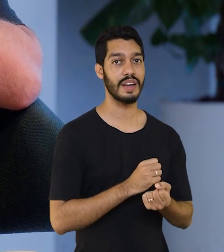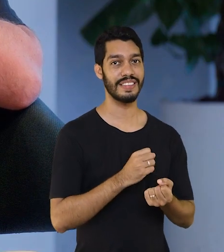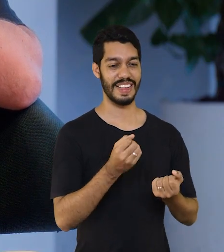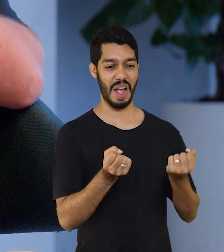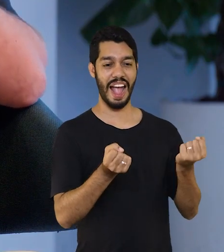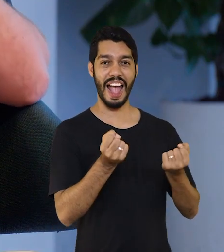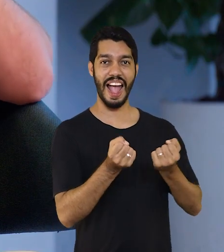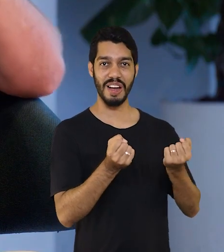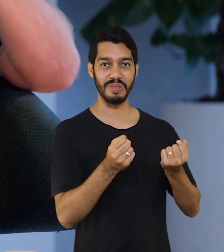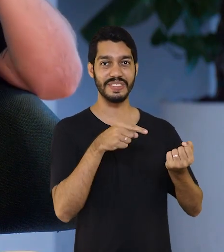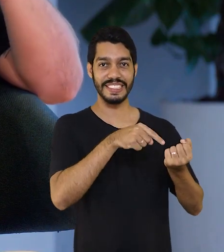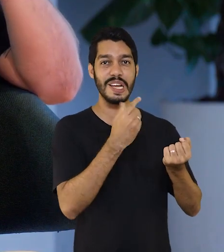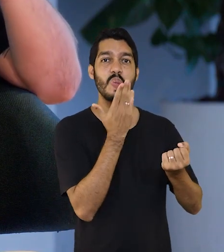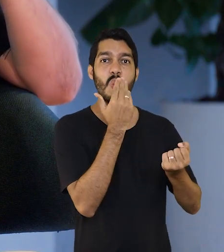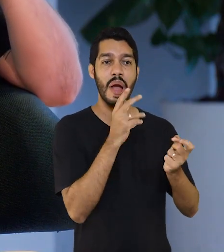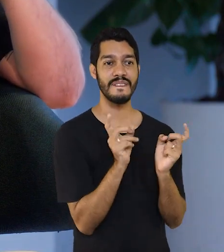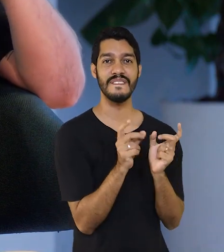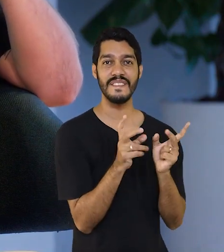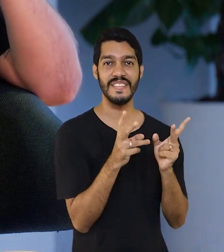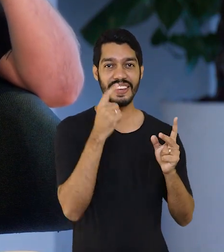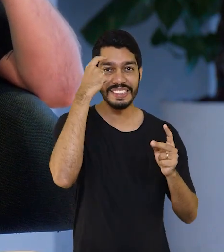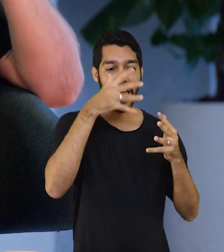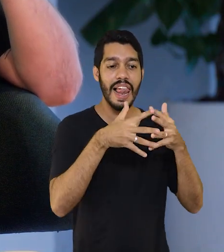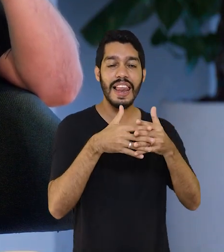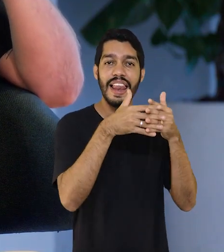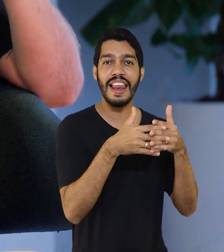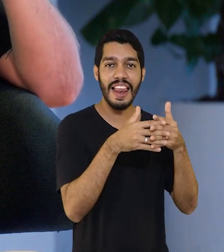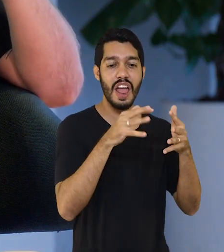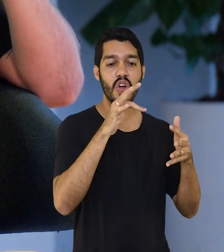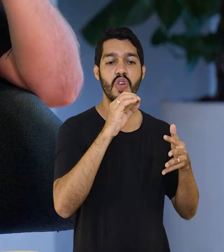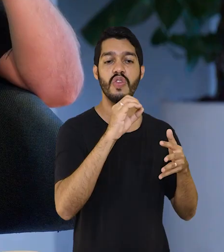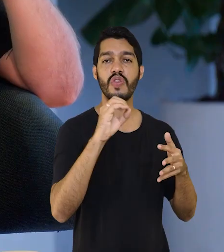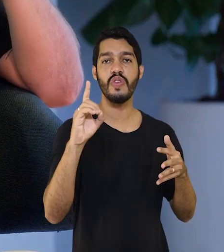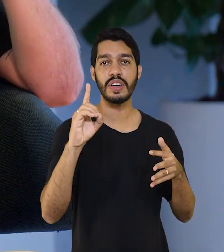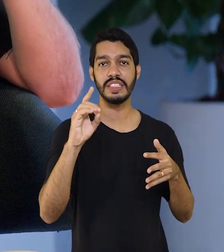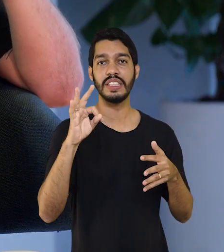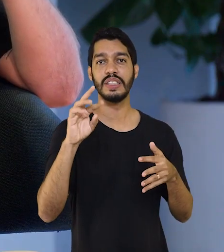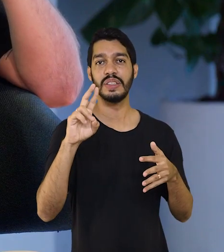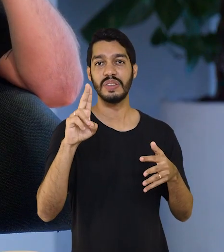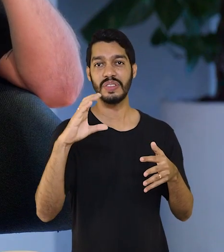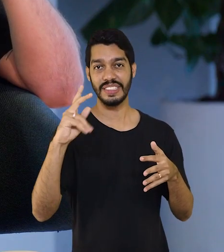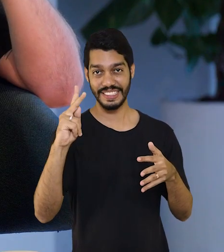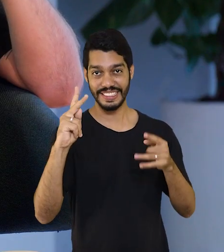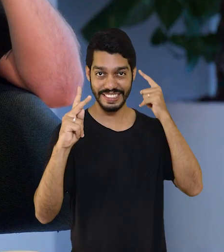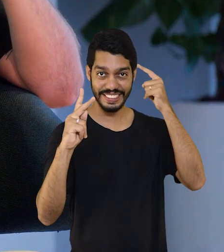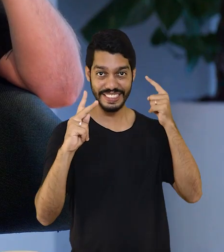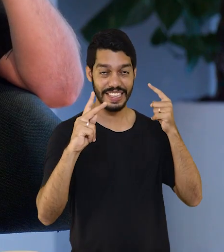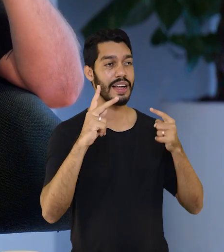E aí um monte de gente começou a investir em food truck, comprar food truck. Passou 6 meses, todo mundo morreu com os food trucks